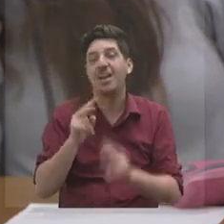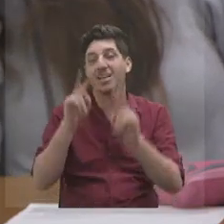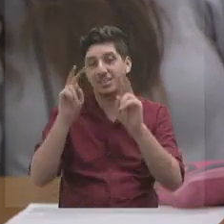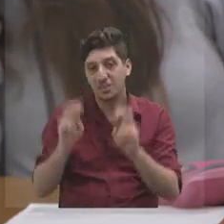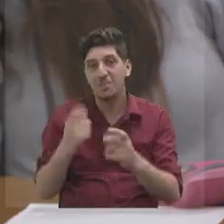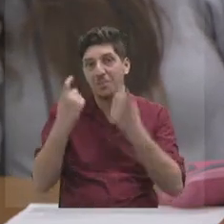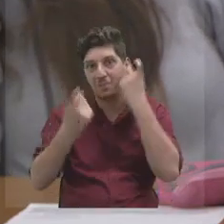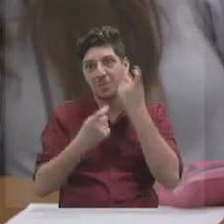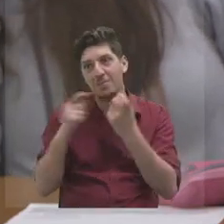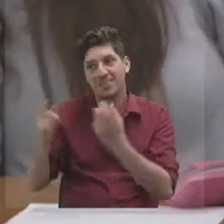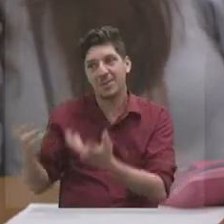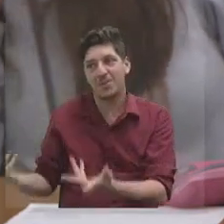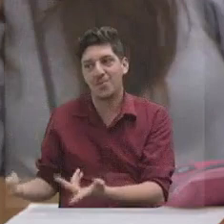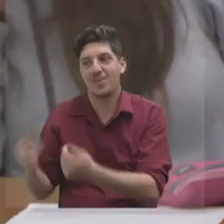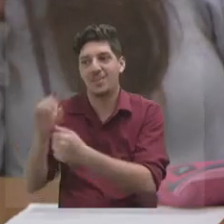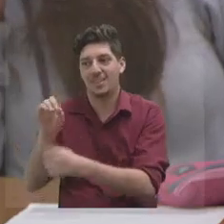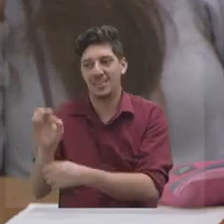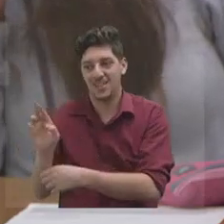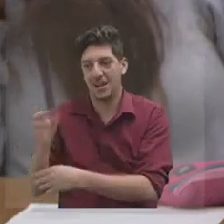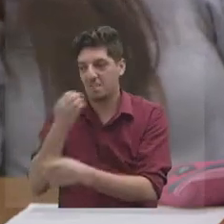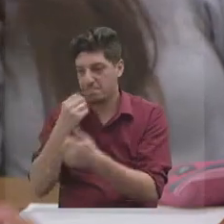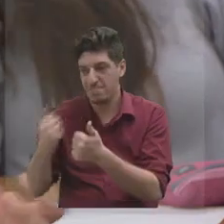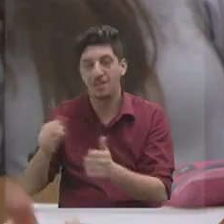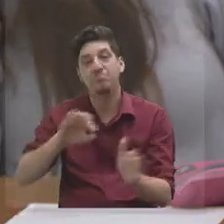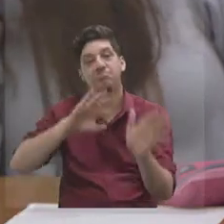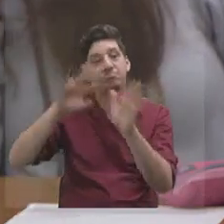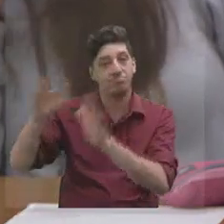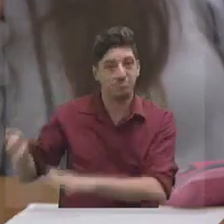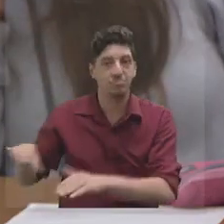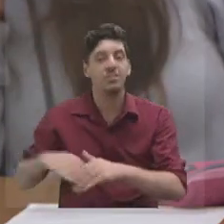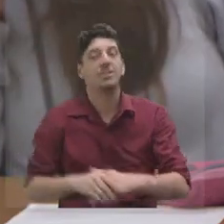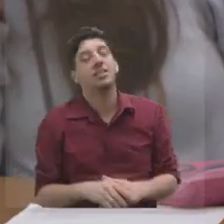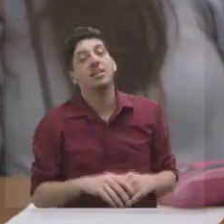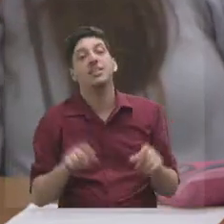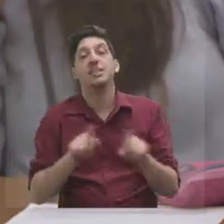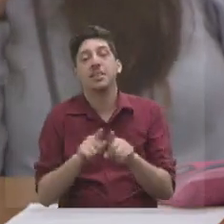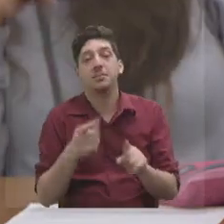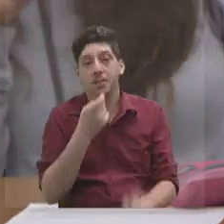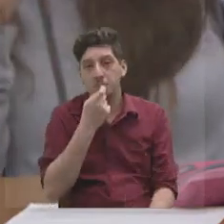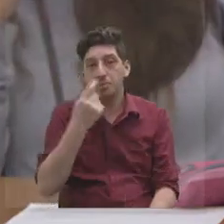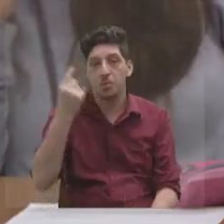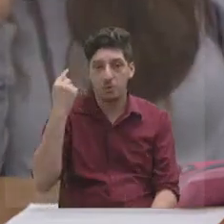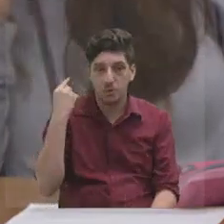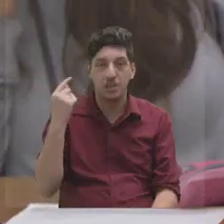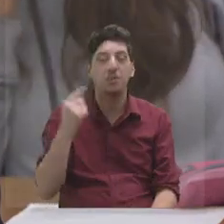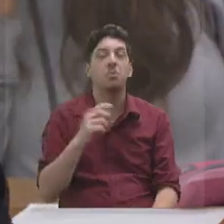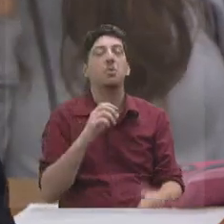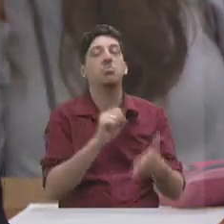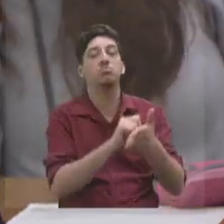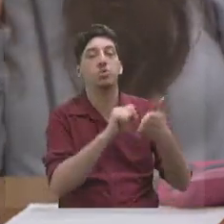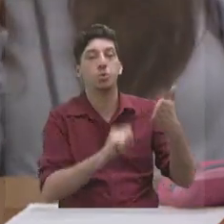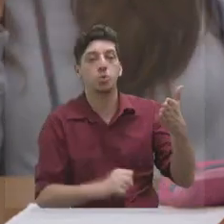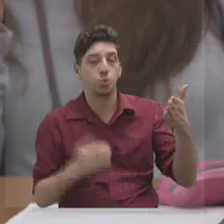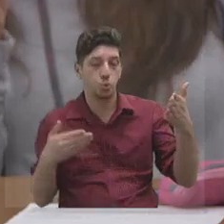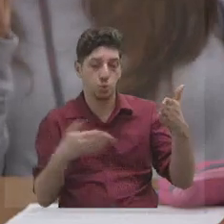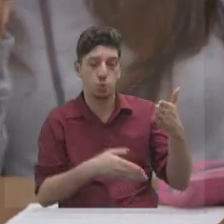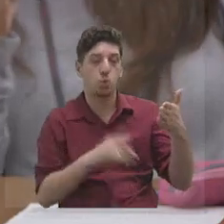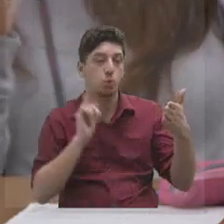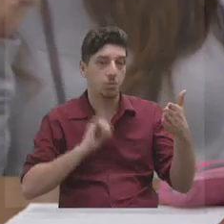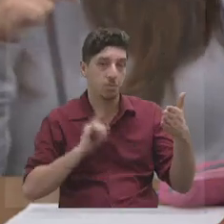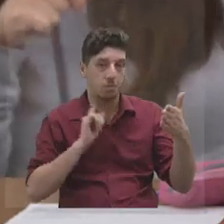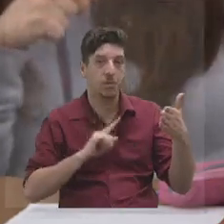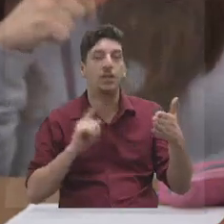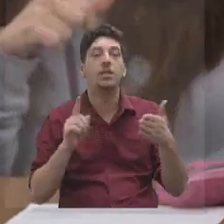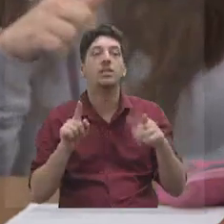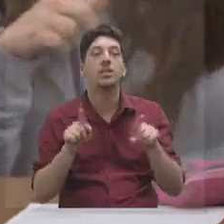colocação em relação Deputado a gente teve junto agora recentemente né no sul de Minas e rodando alguns trechos da